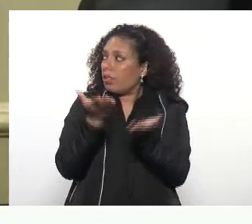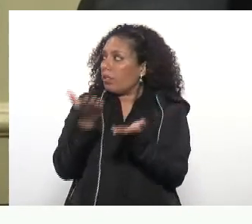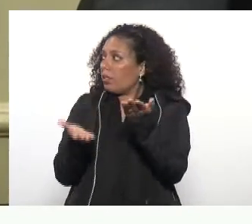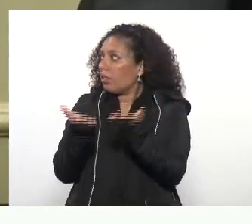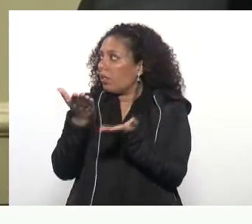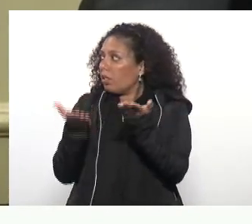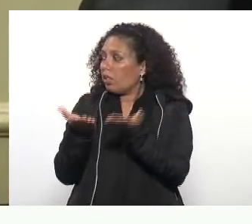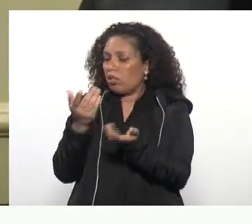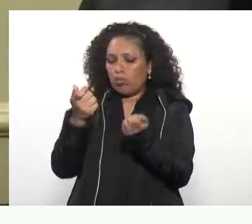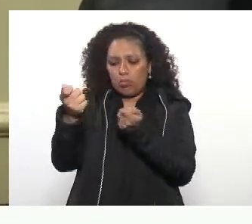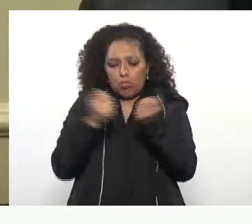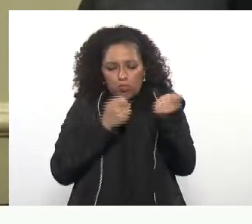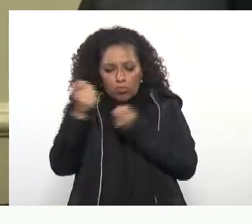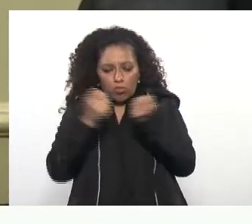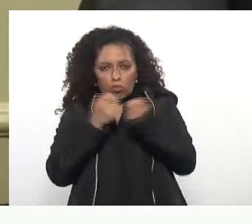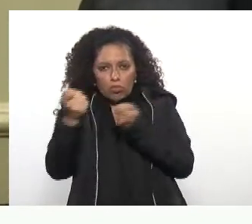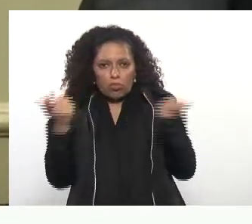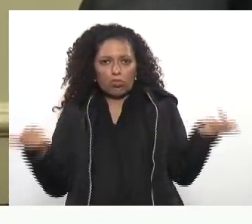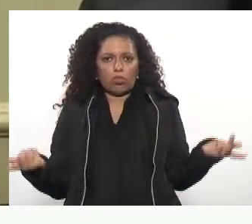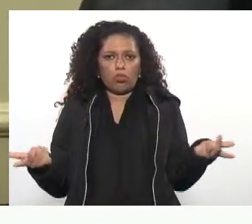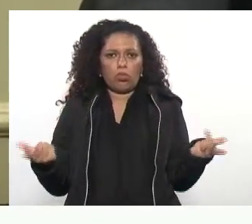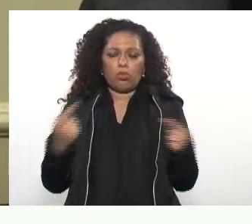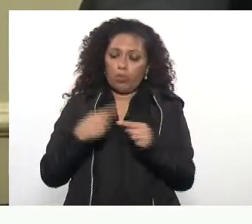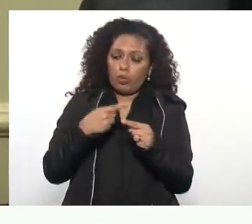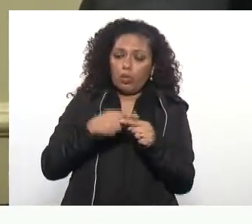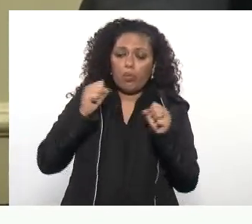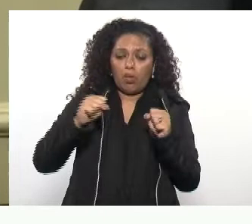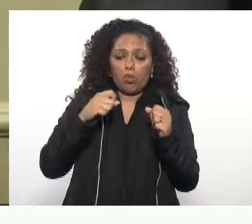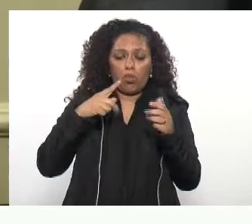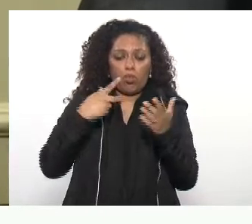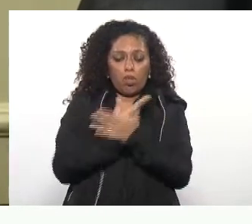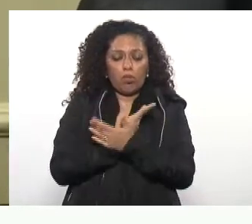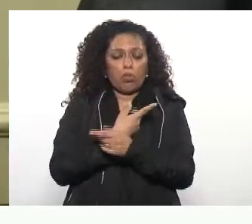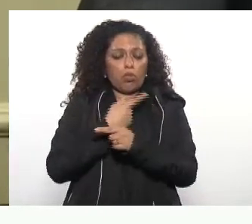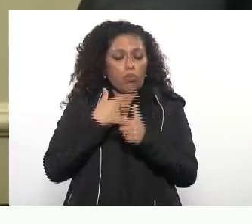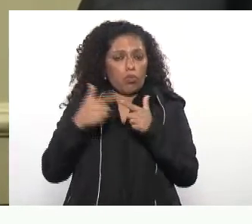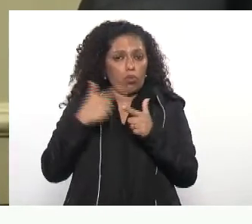do contrato sob pena de colapsar o sistema.